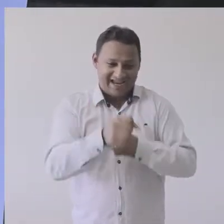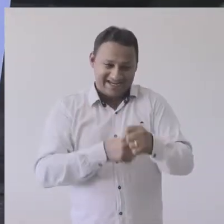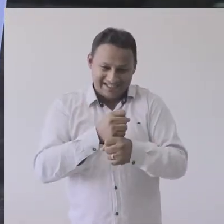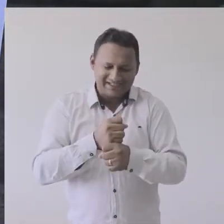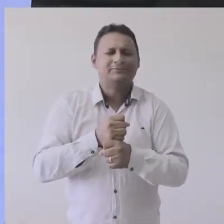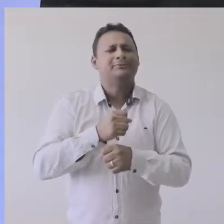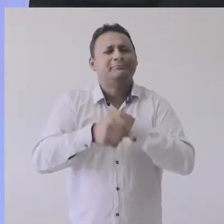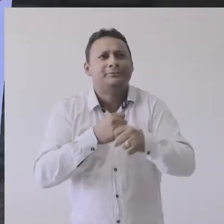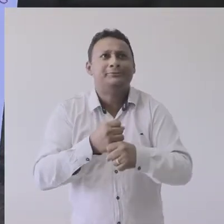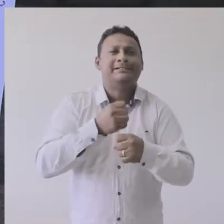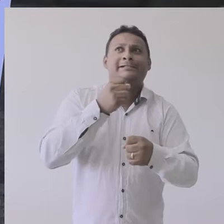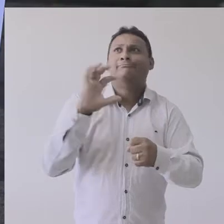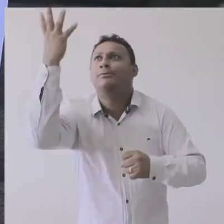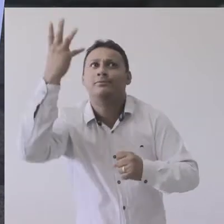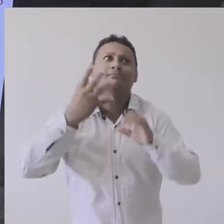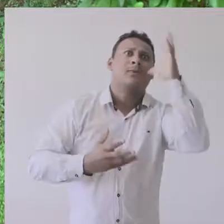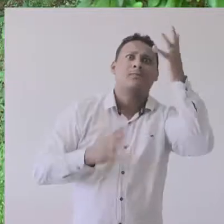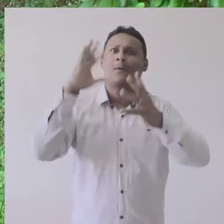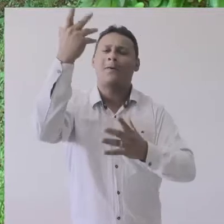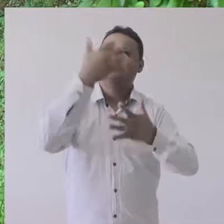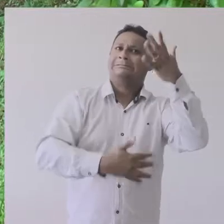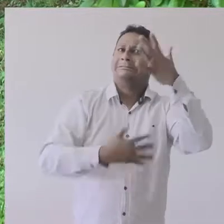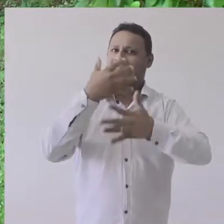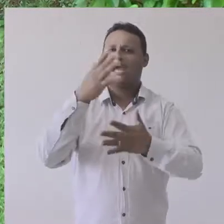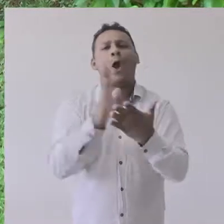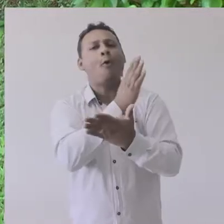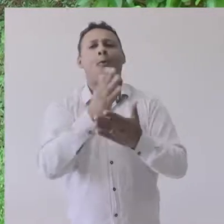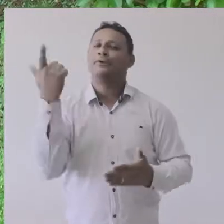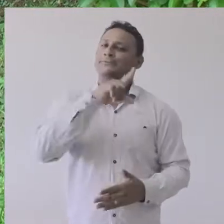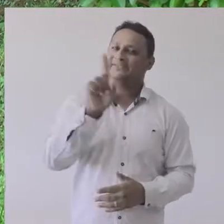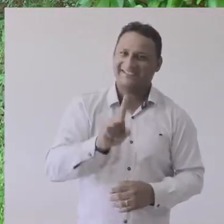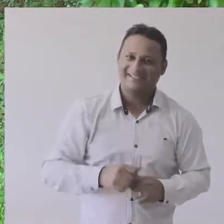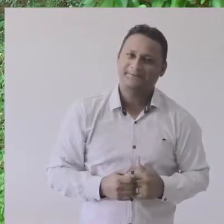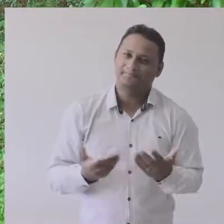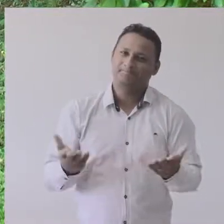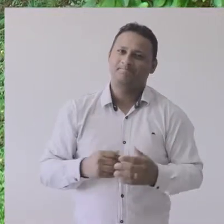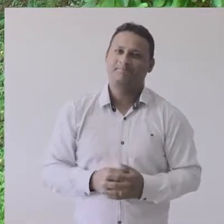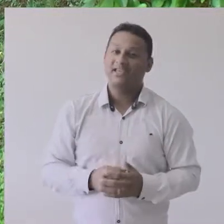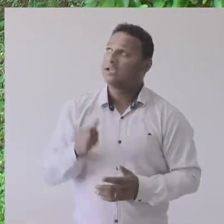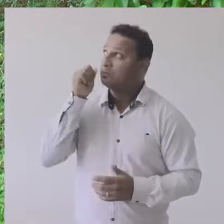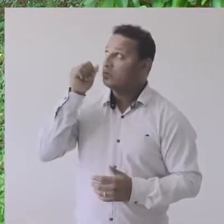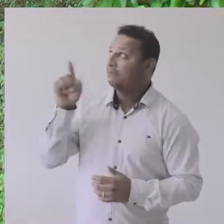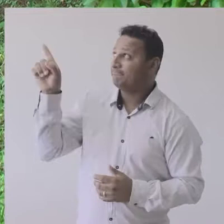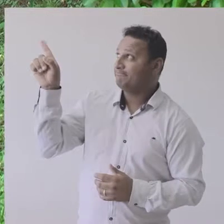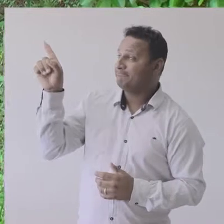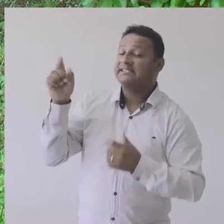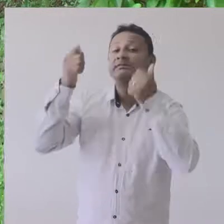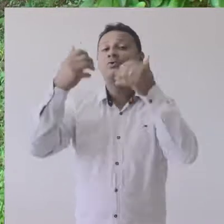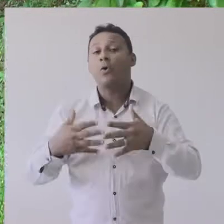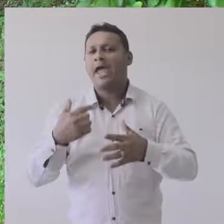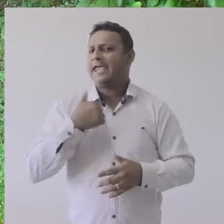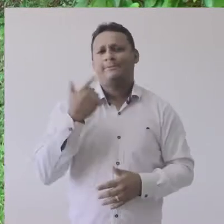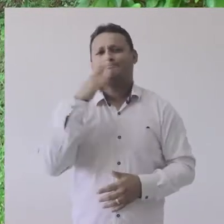sempre é possível cumprir tudo o que foi prometido. O que eu não consegui cumprir, que eu não acho que foi bem cumprido, foi